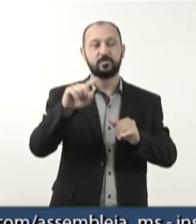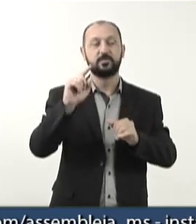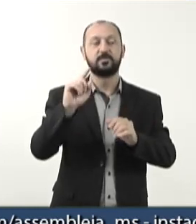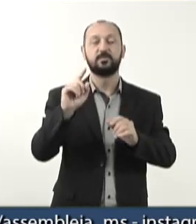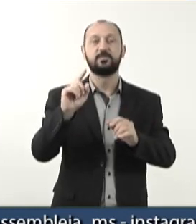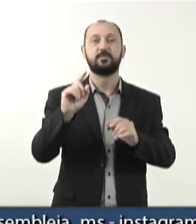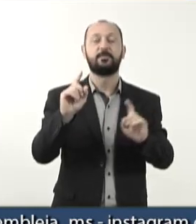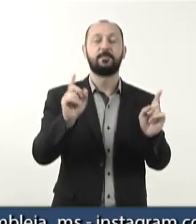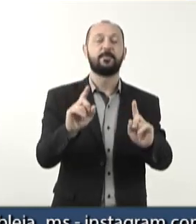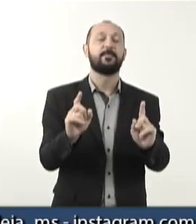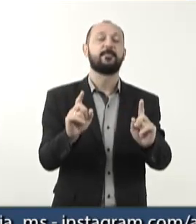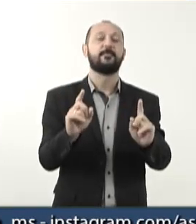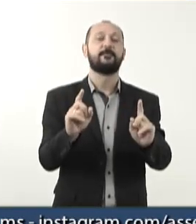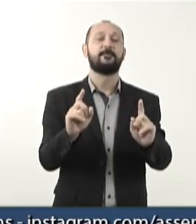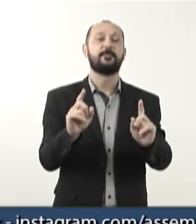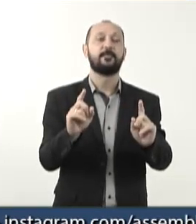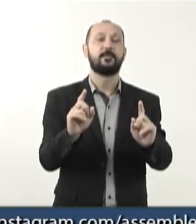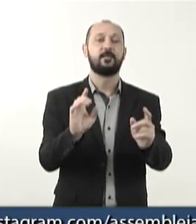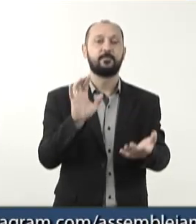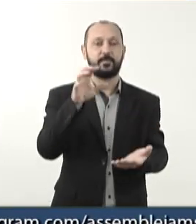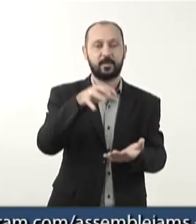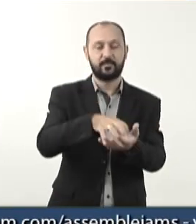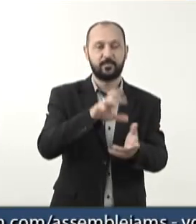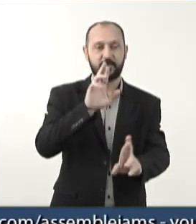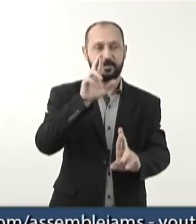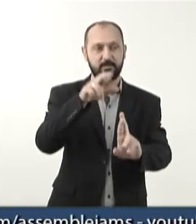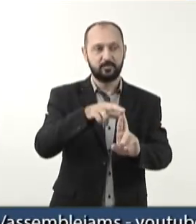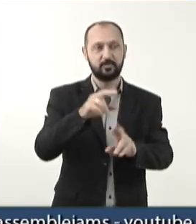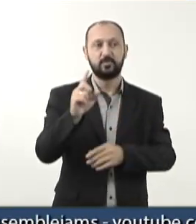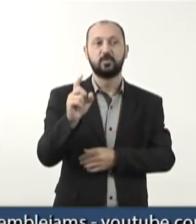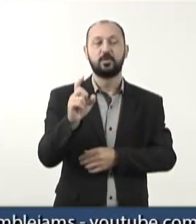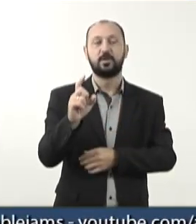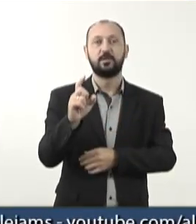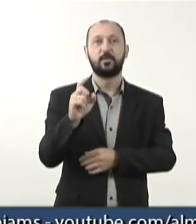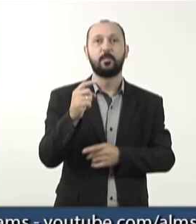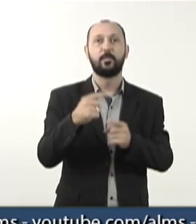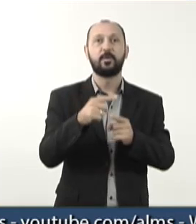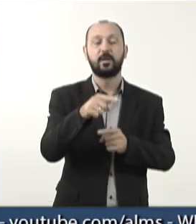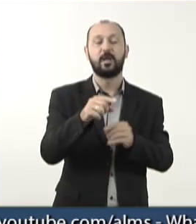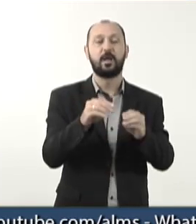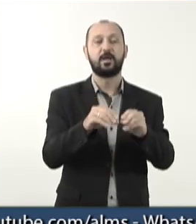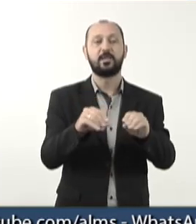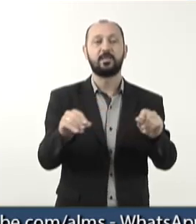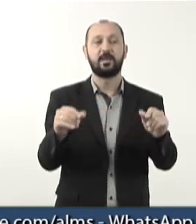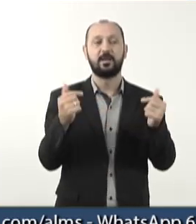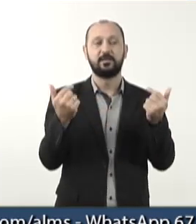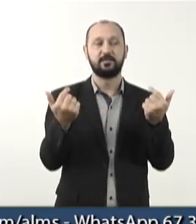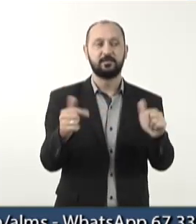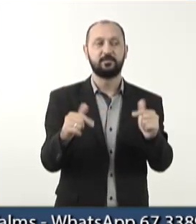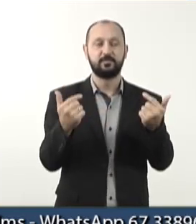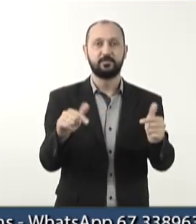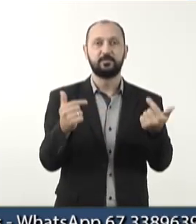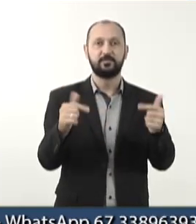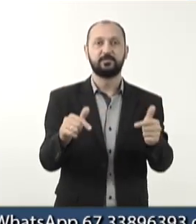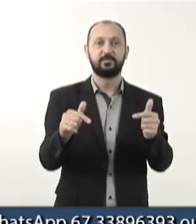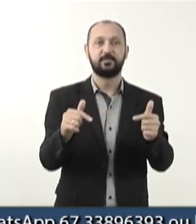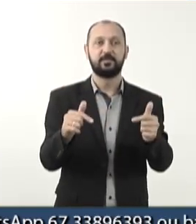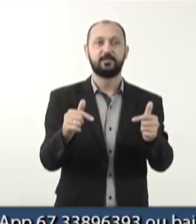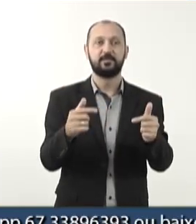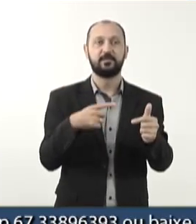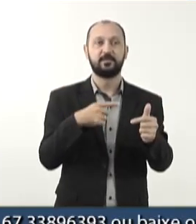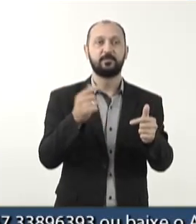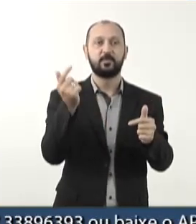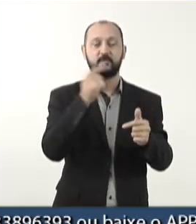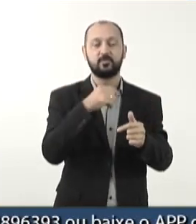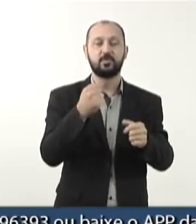alvoçareira. Não é para a reserva indígena de Dourados, porque lá não tem terra. Lá, mal